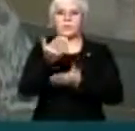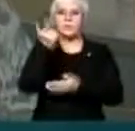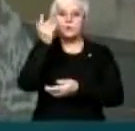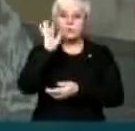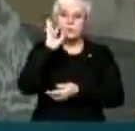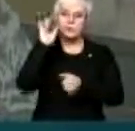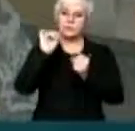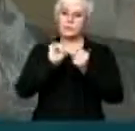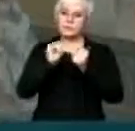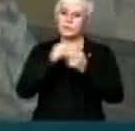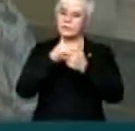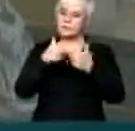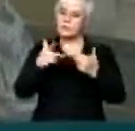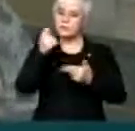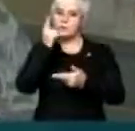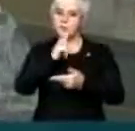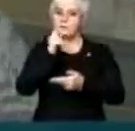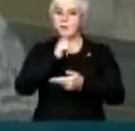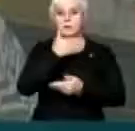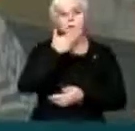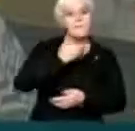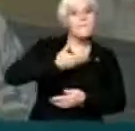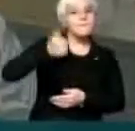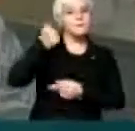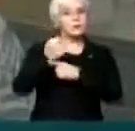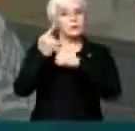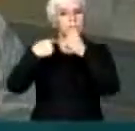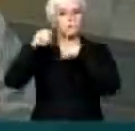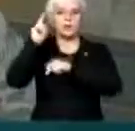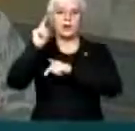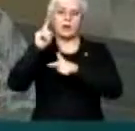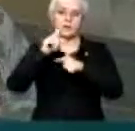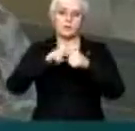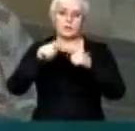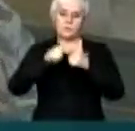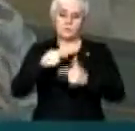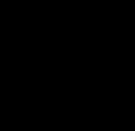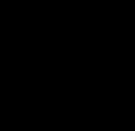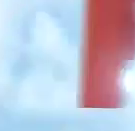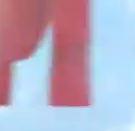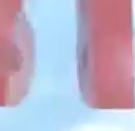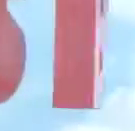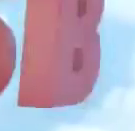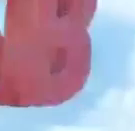ações para se conseguir dar um salto de qualidade nessa questão. Obrigado.